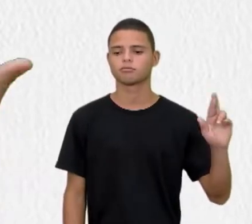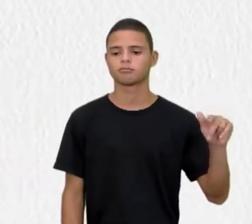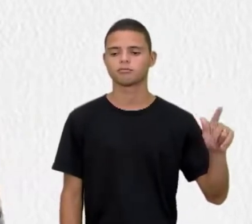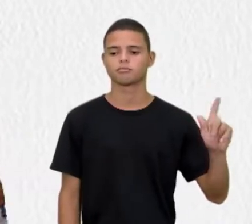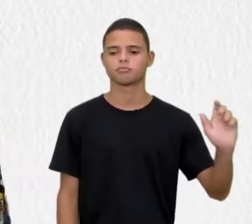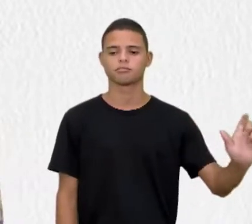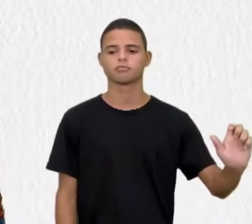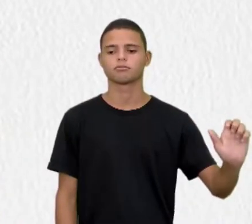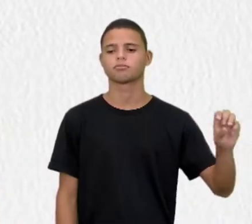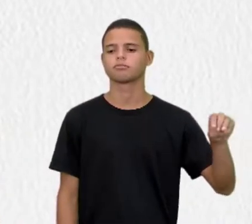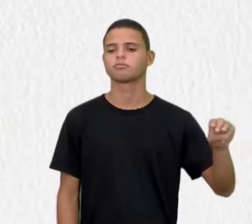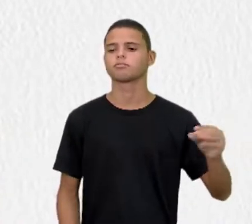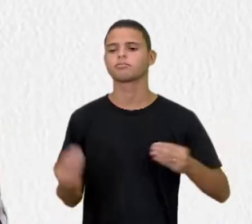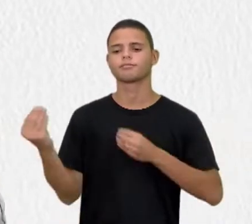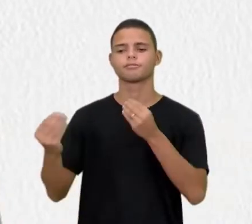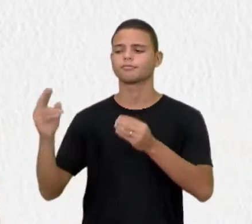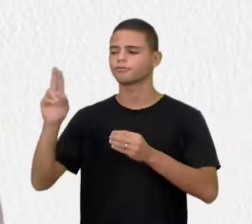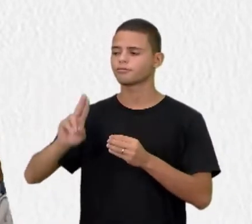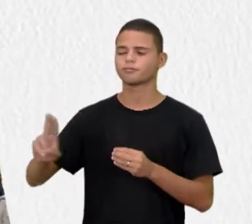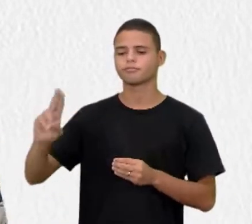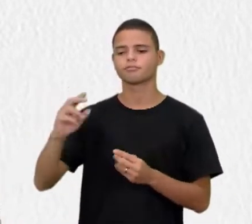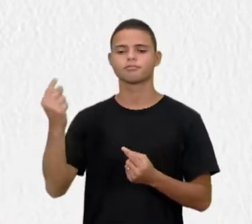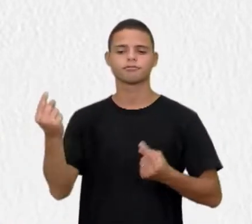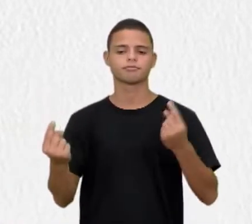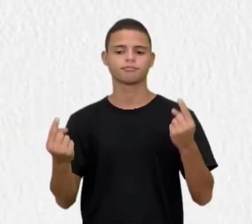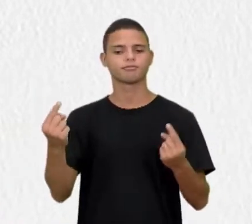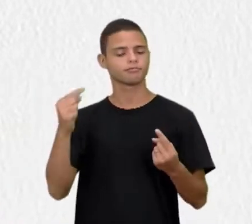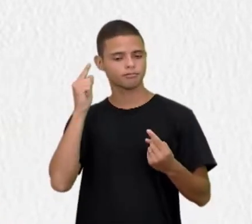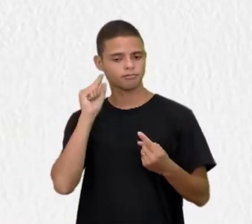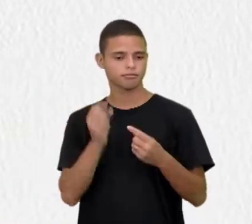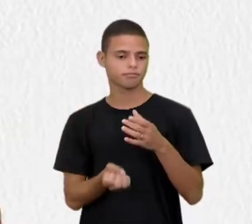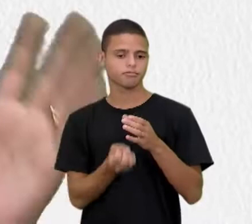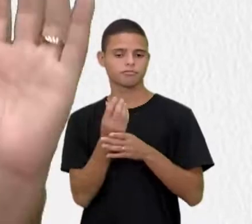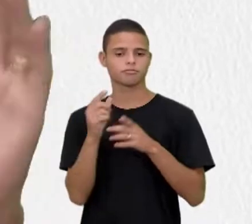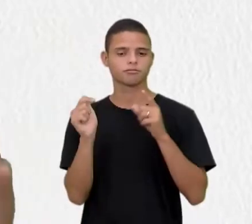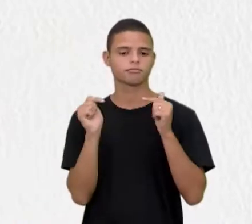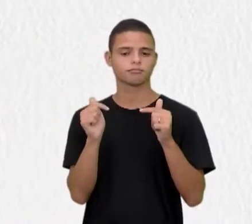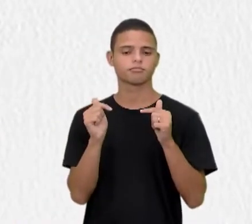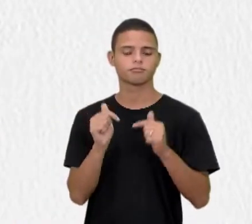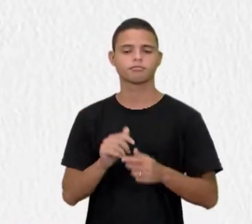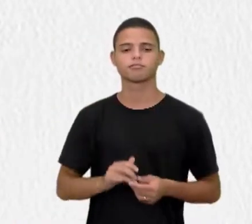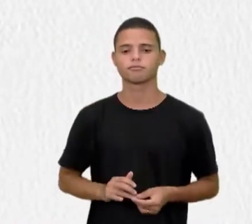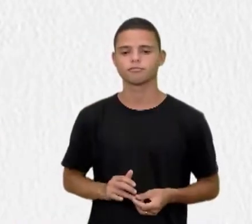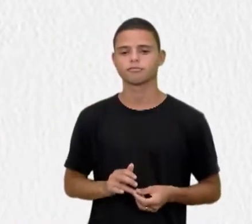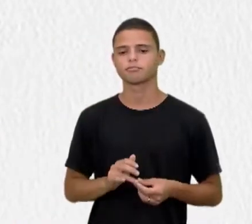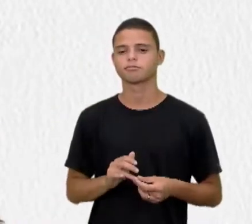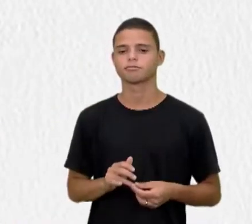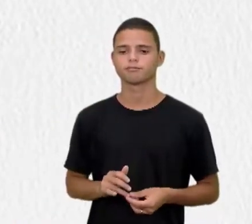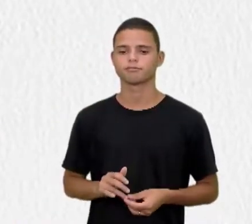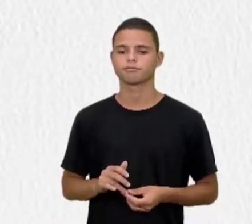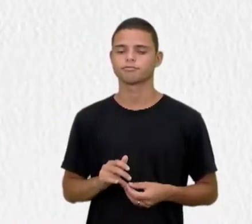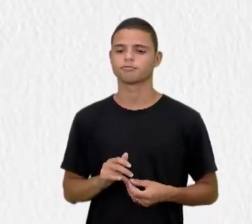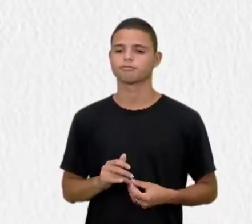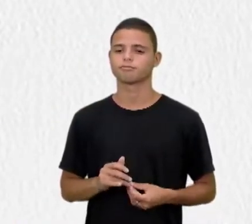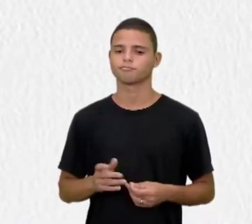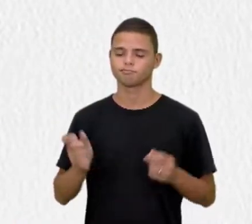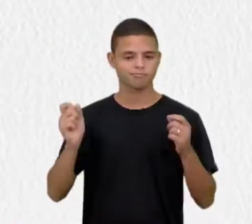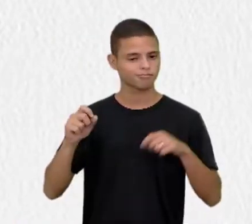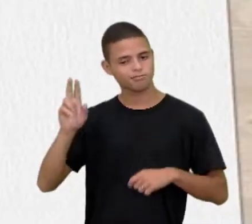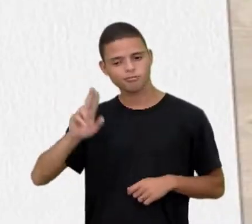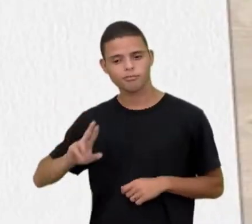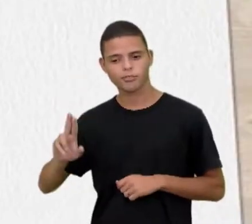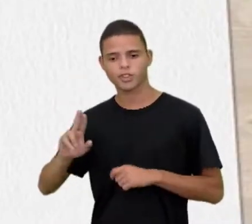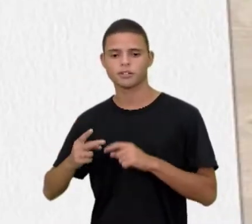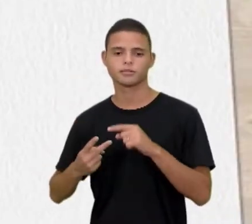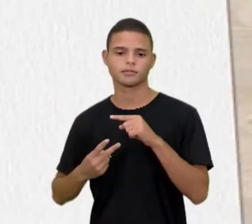das duas ferramentas para produzir o nosso meme. O que você acha, Pro Fernanda? Dá para usar os dois, o cartoon e o Chard?